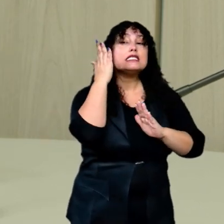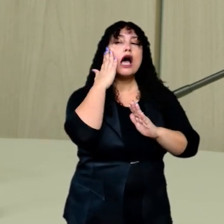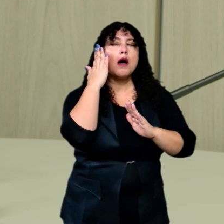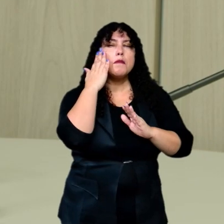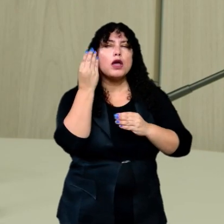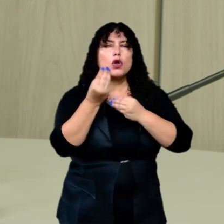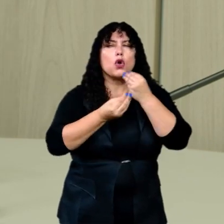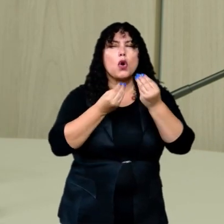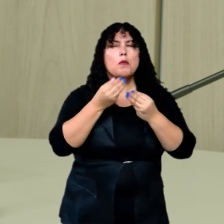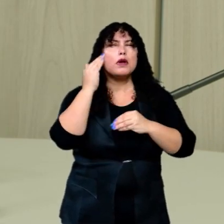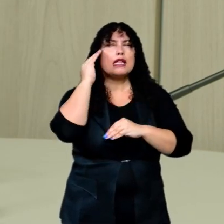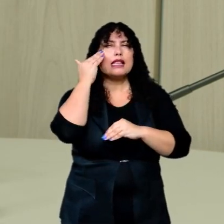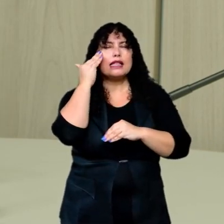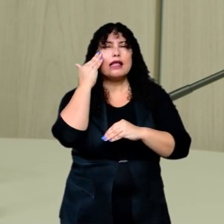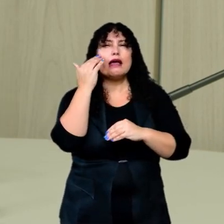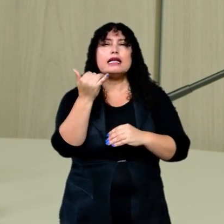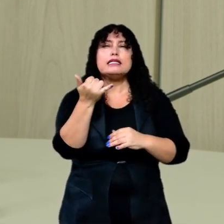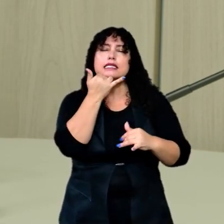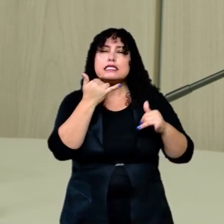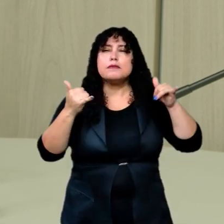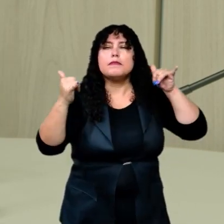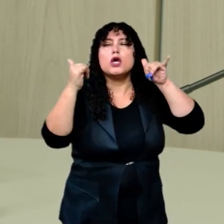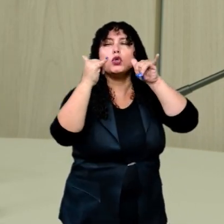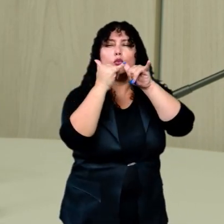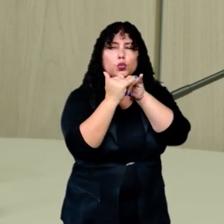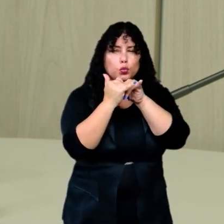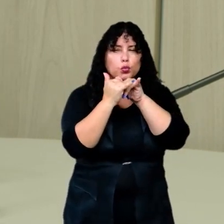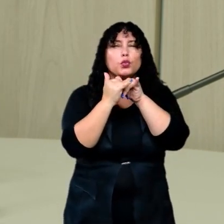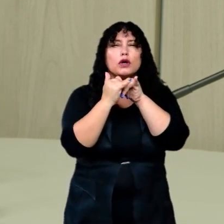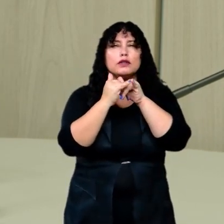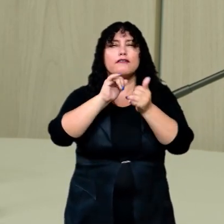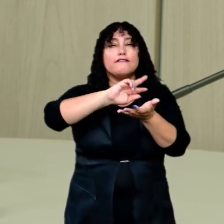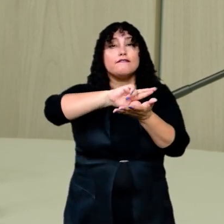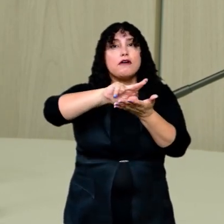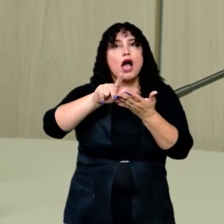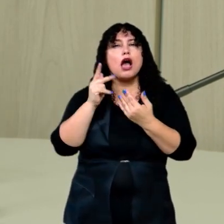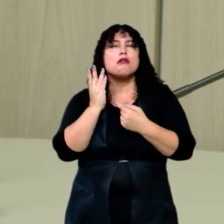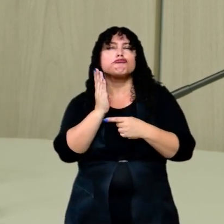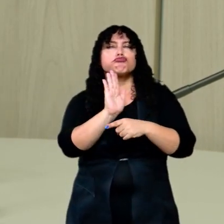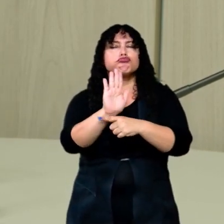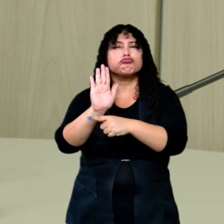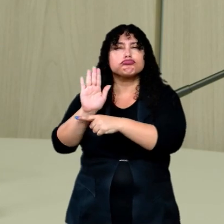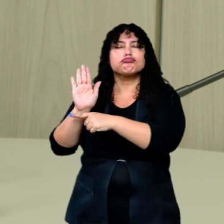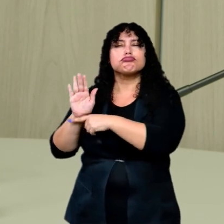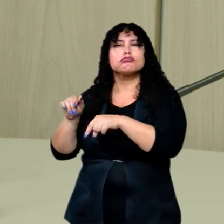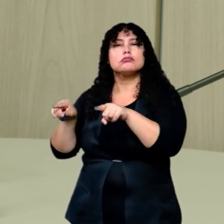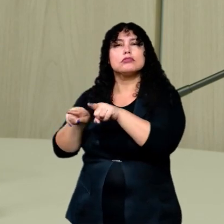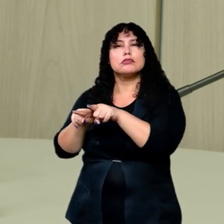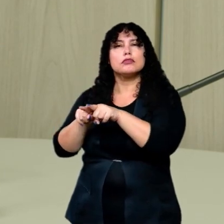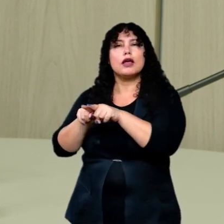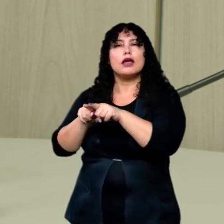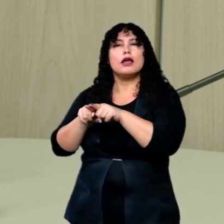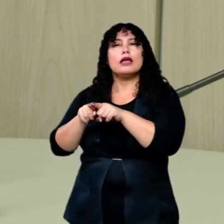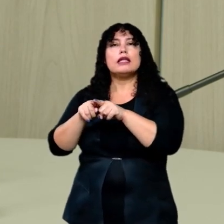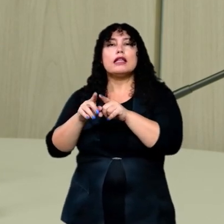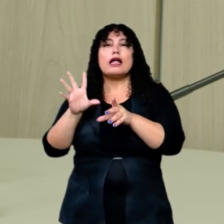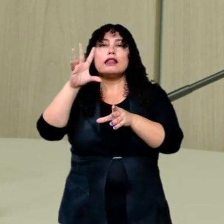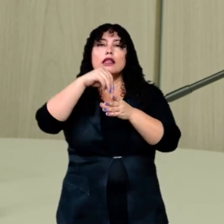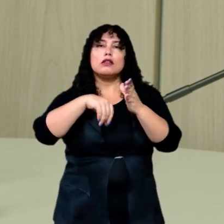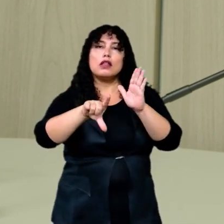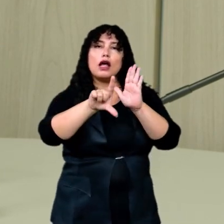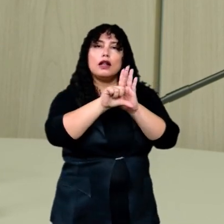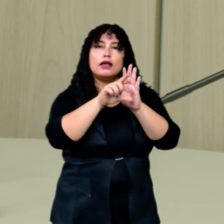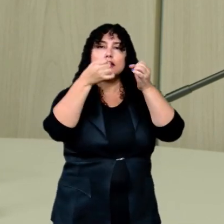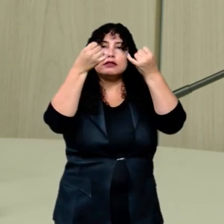né, de se entender, de se perdoar, ele tem vários benefícios também, né? Além dessa questão de estar previsto na lei que a gente falou